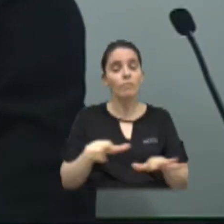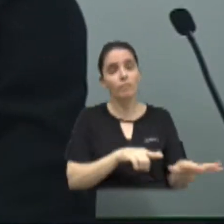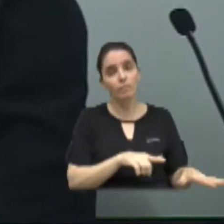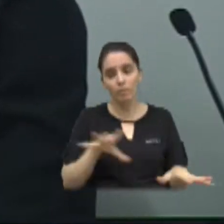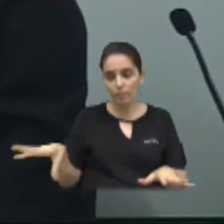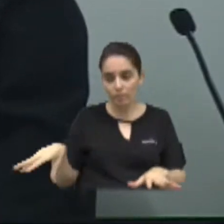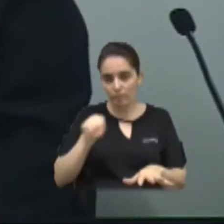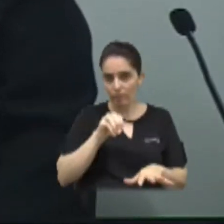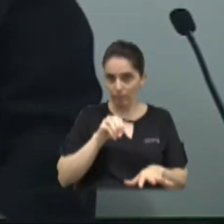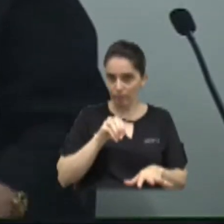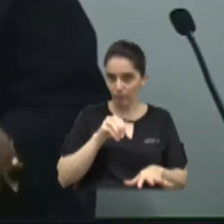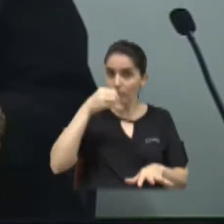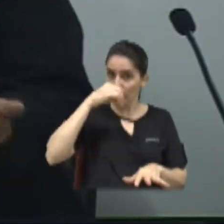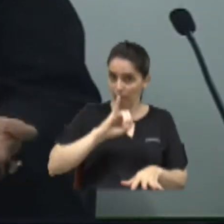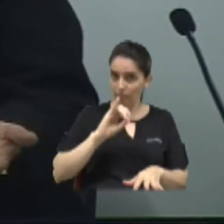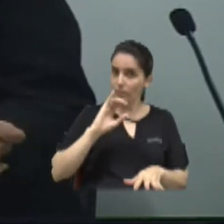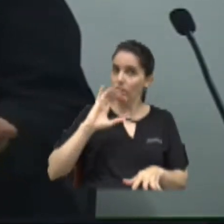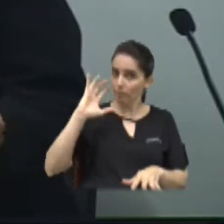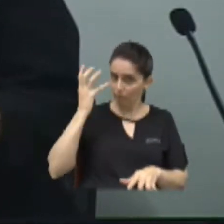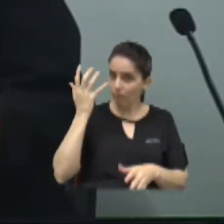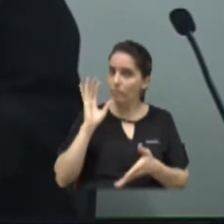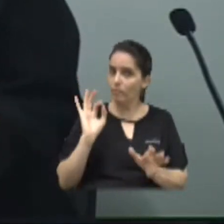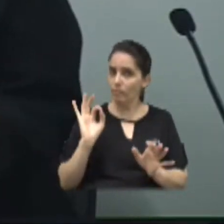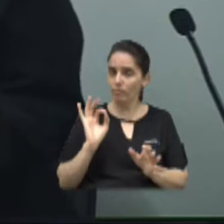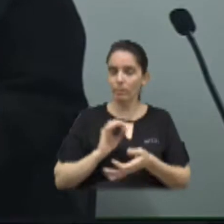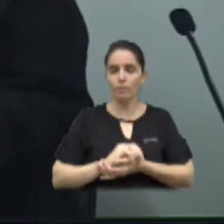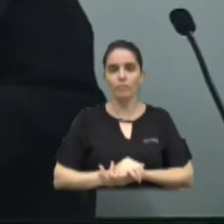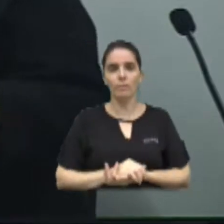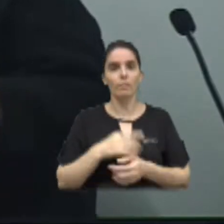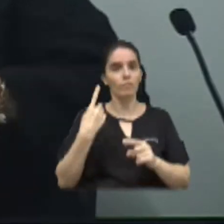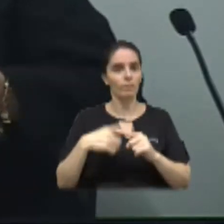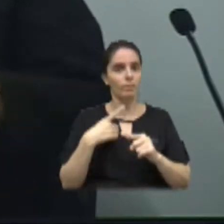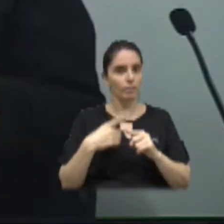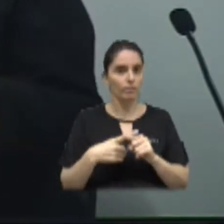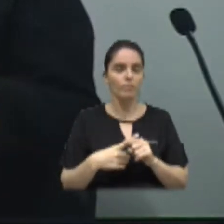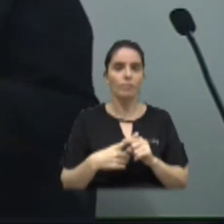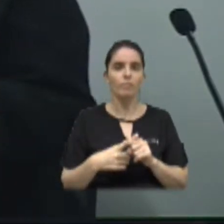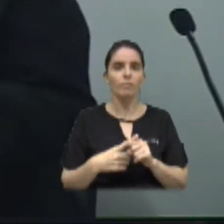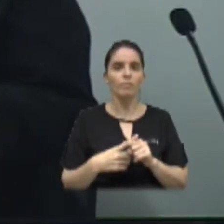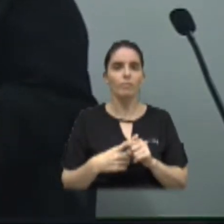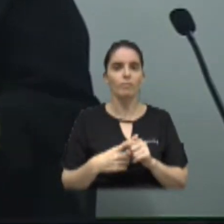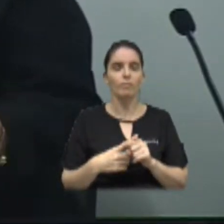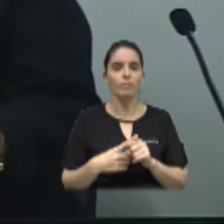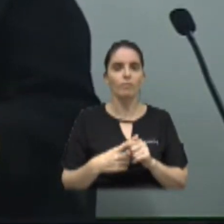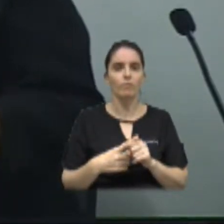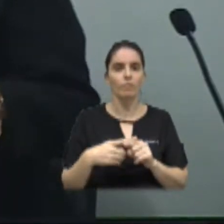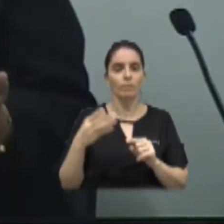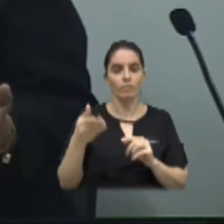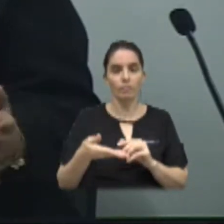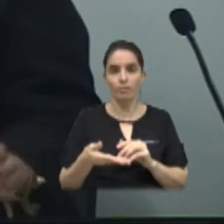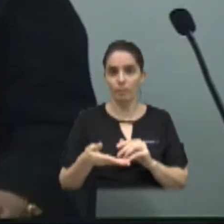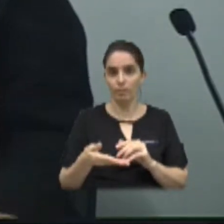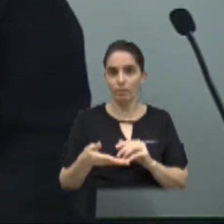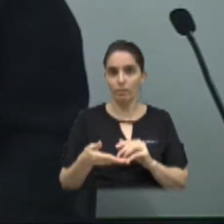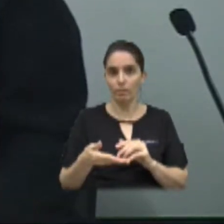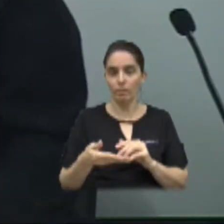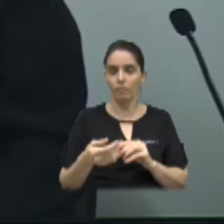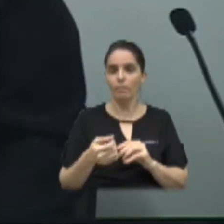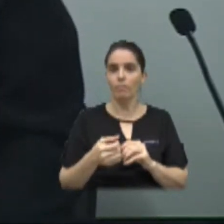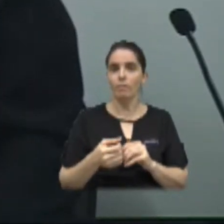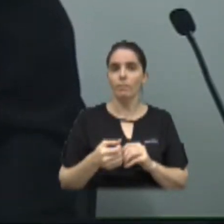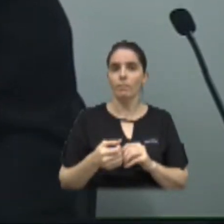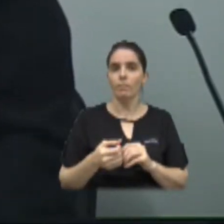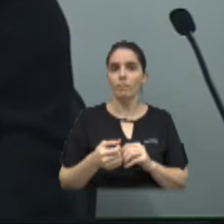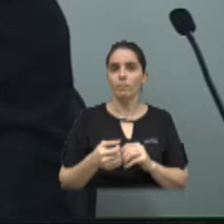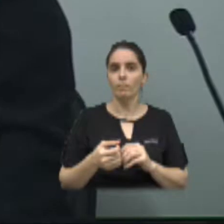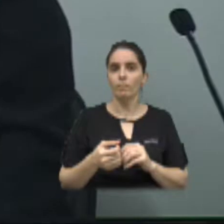realmente tem sido feito. Mesmo porque nós estamos aí num momento complicado, parece que não, mas eu